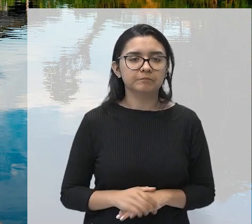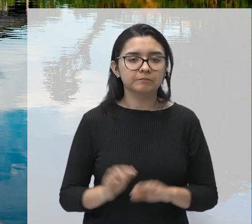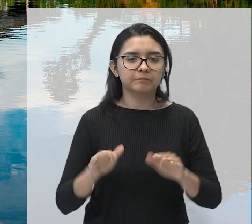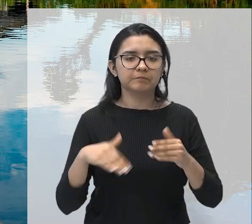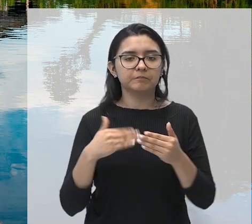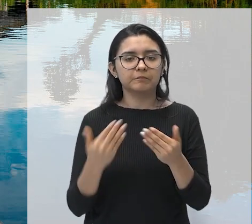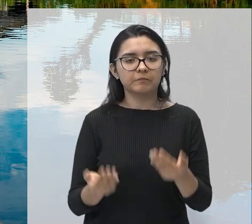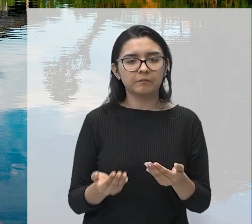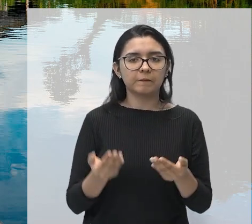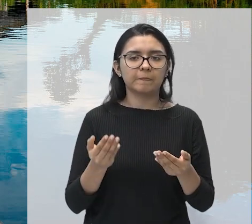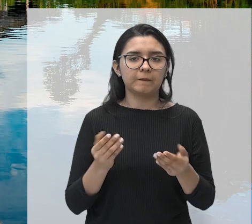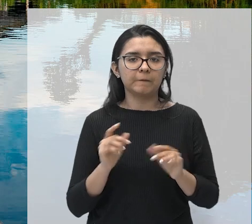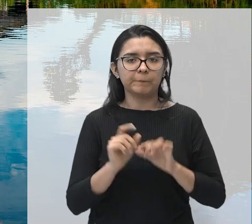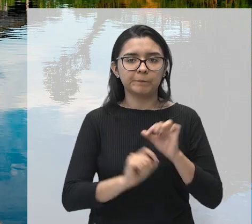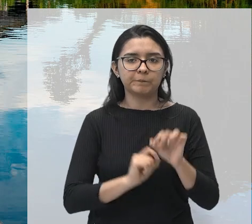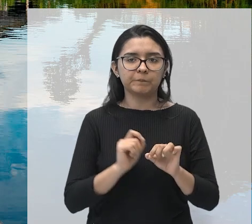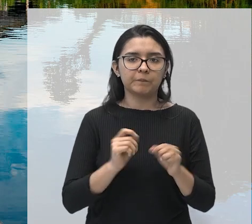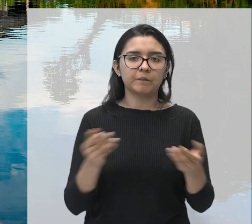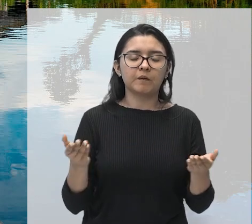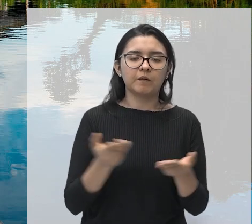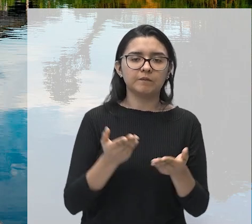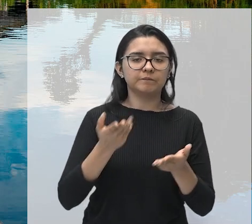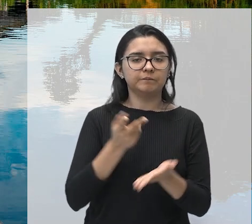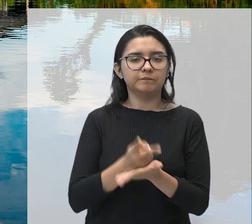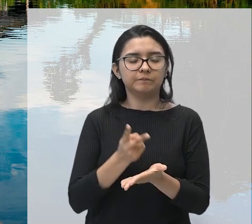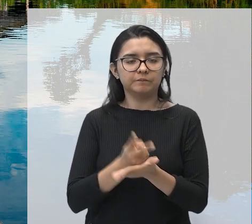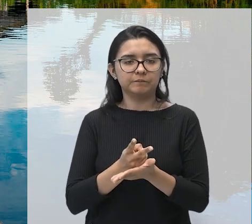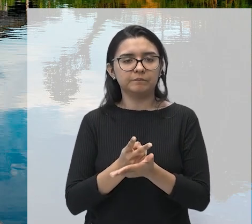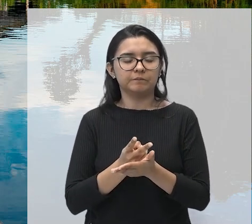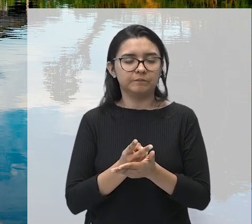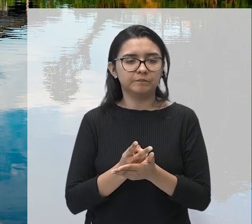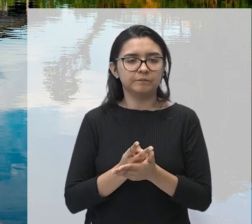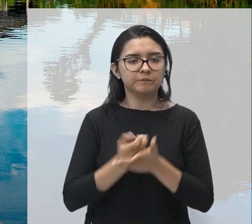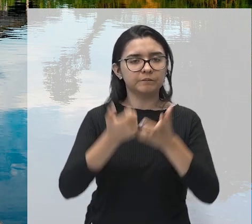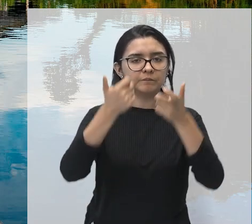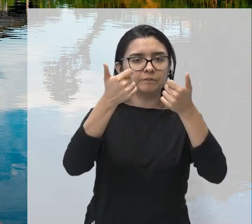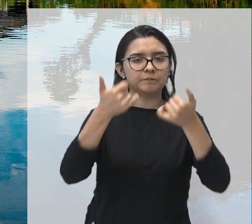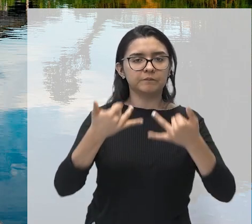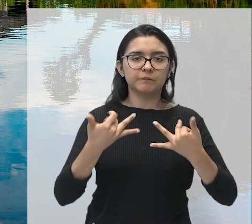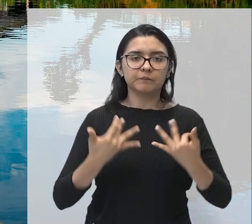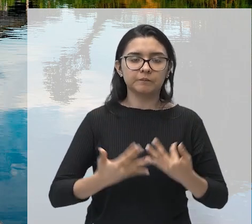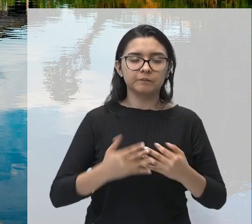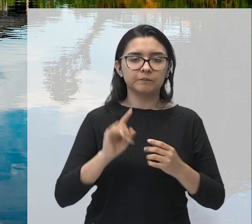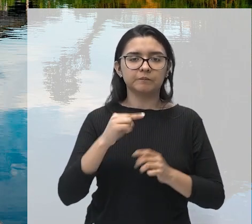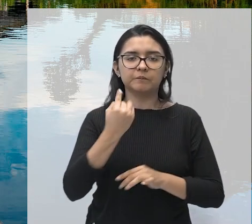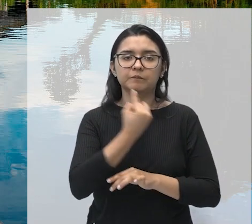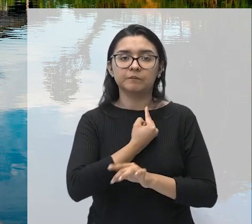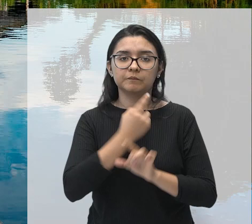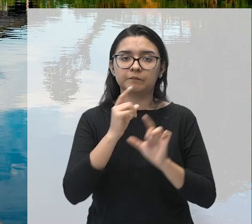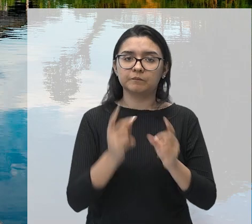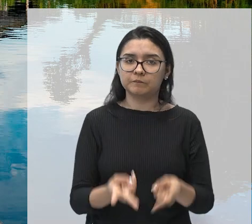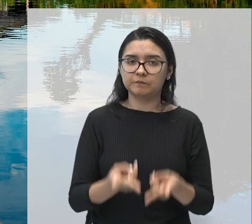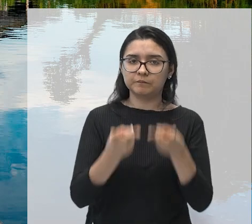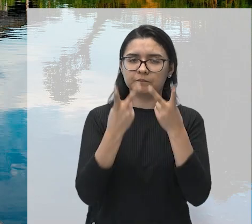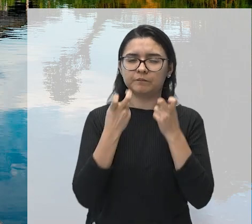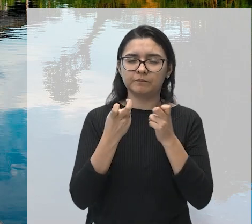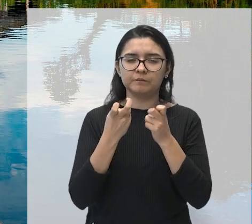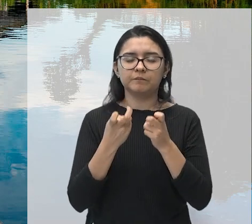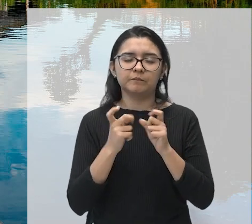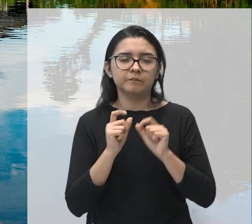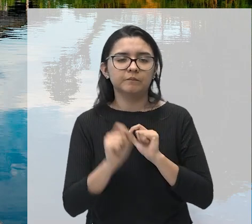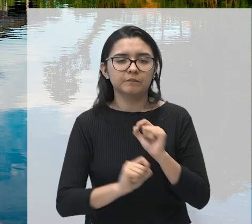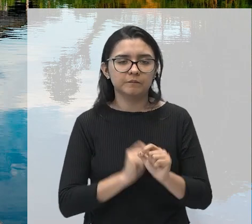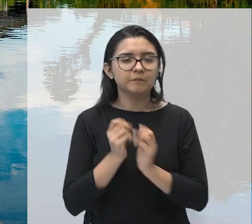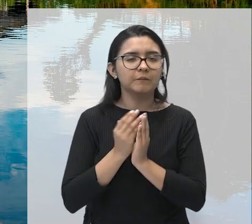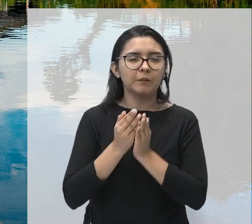gente vai aí seguindo o nosso caminho e aí a gente pode perceber, navegando nos rios da